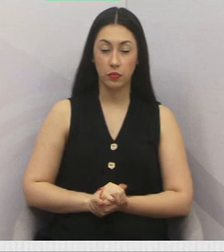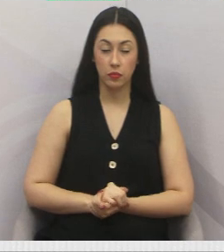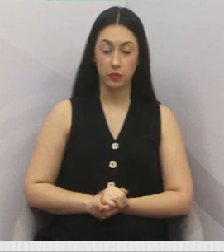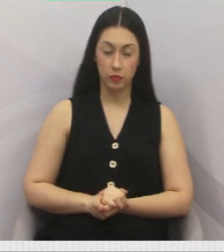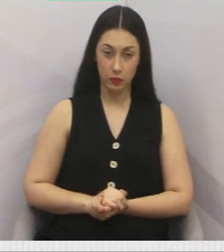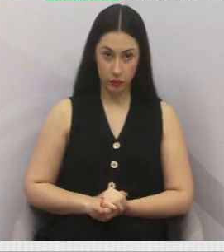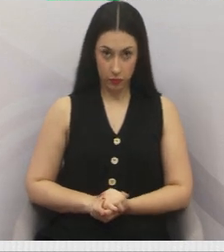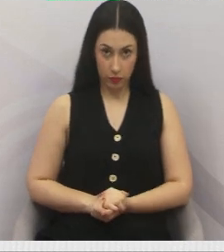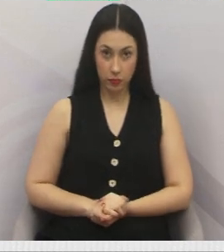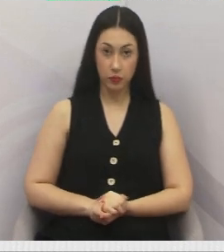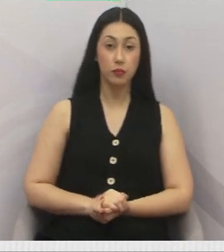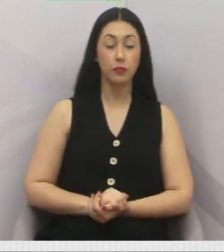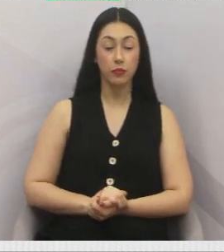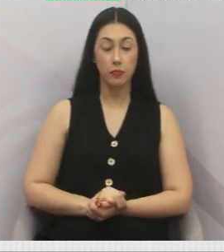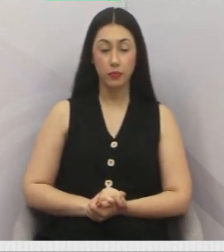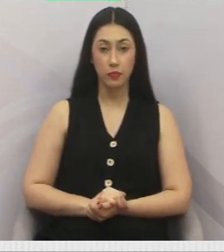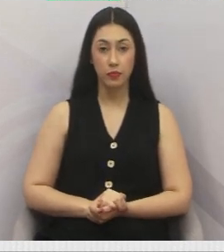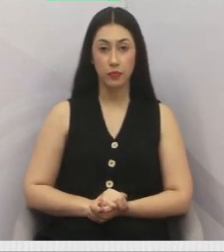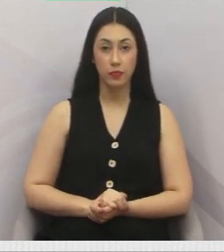Próximo voto.